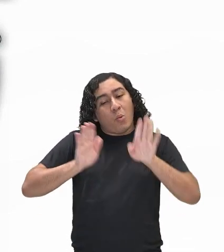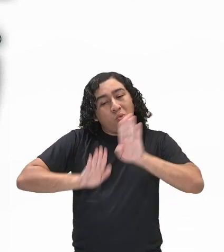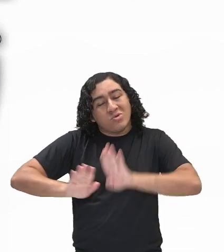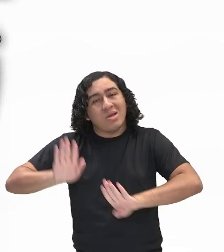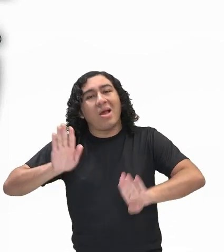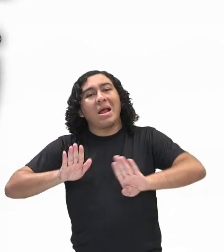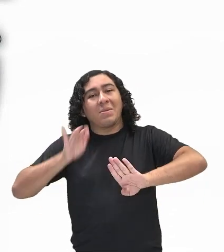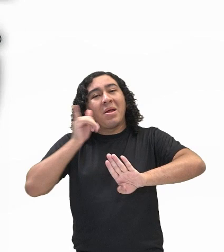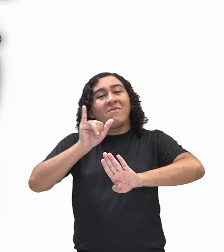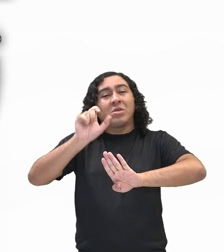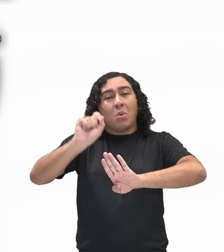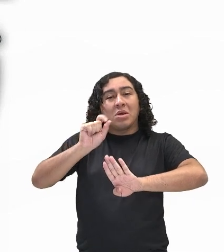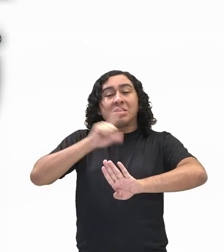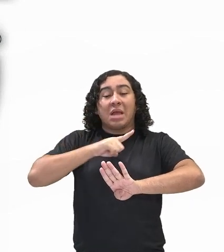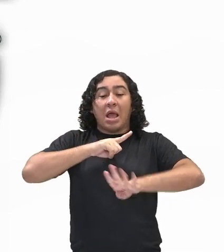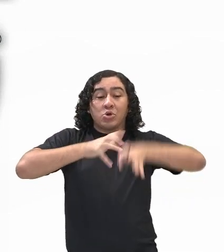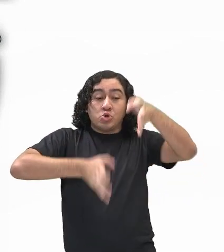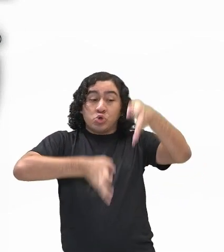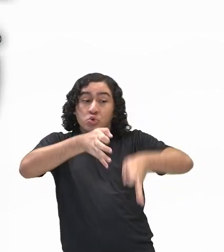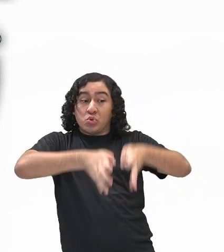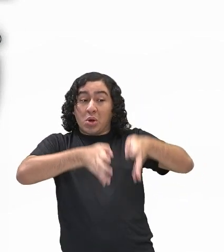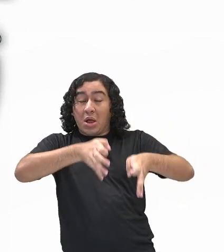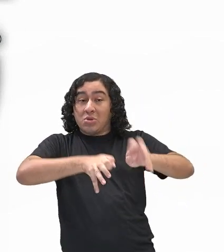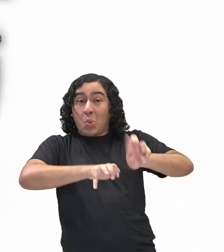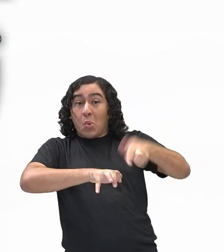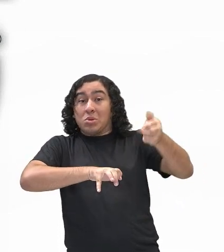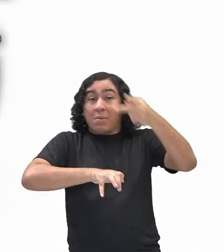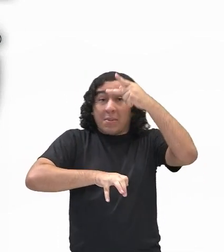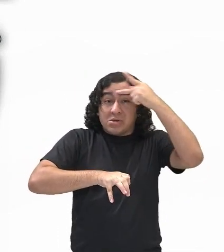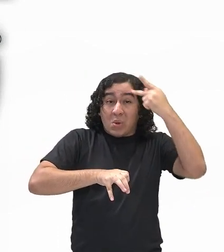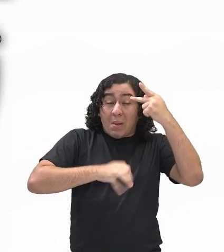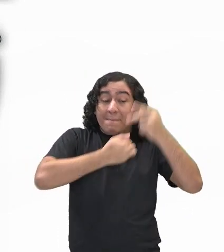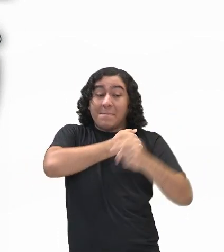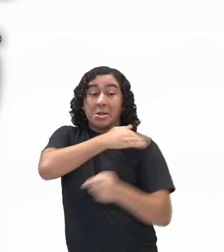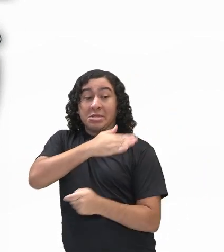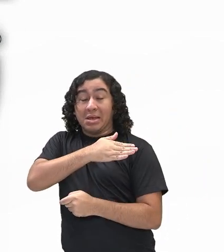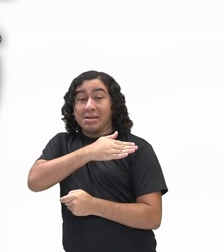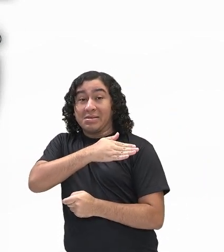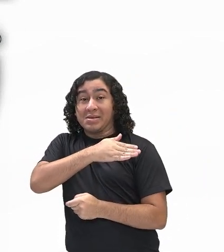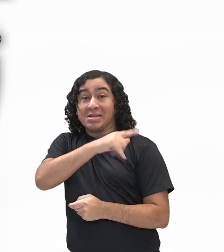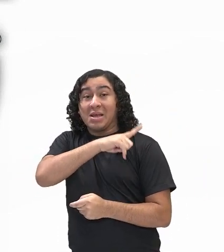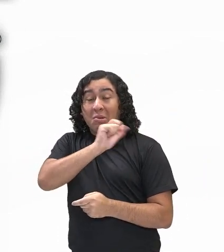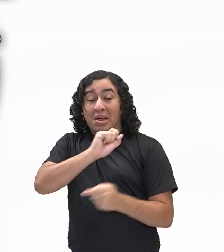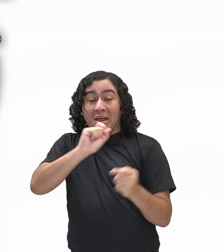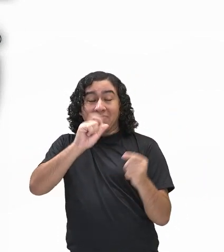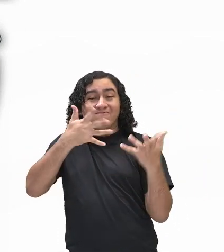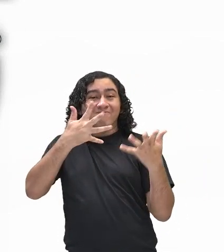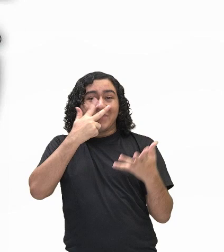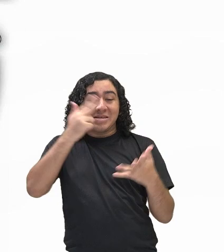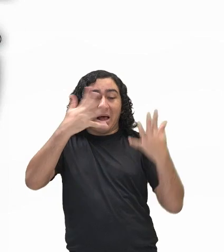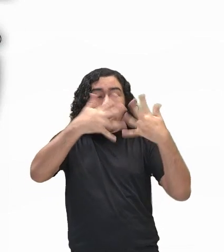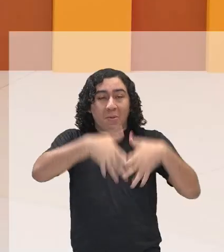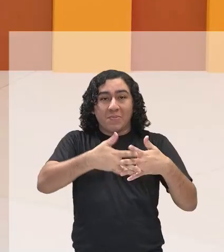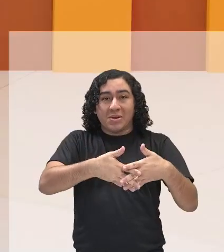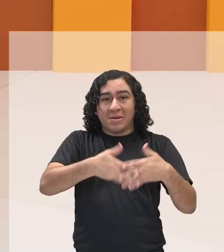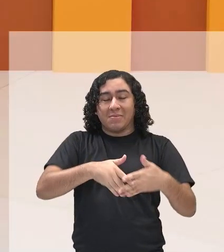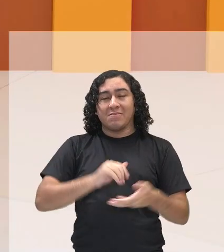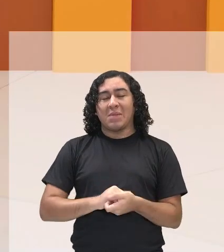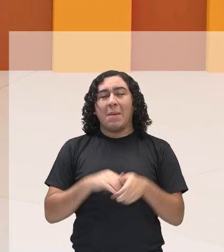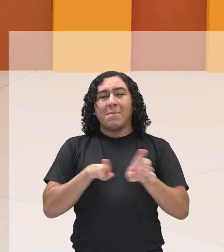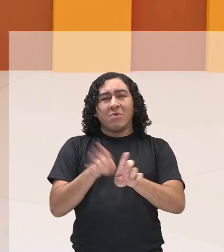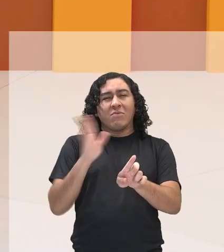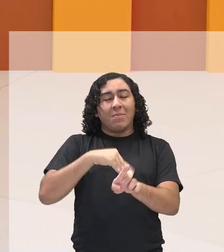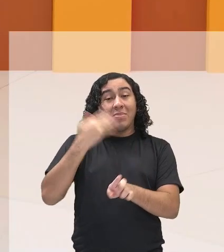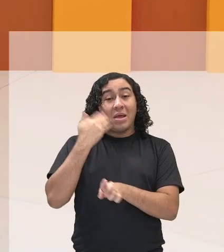juízo de valor julgando o valor do outro, que a gente coloca um choque de valores. Mas vamos entender melhor isso aí, vamos